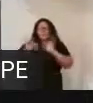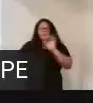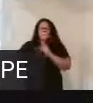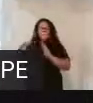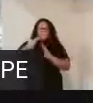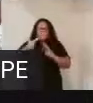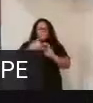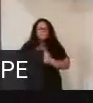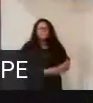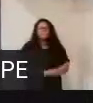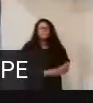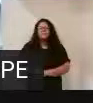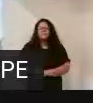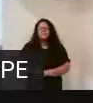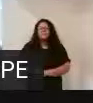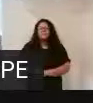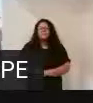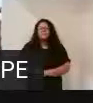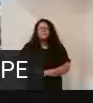de Pernambuco.